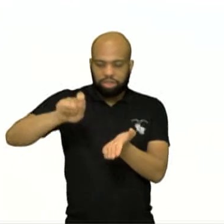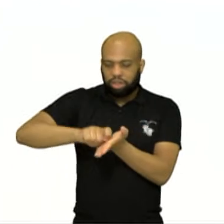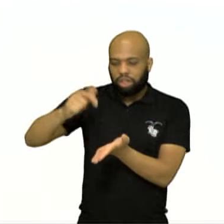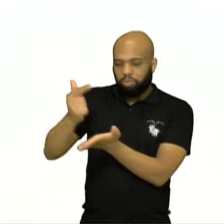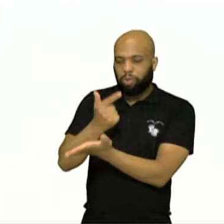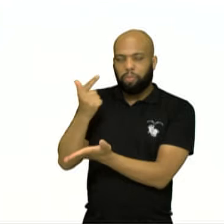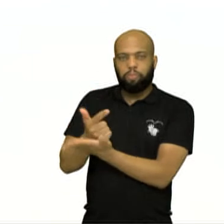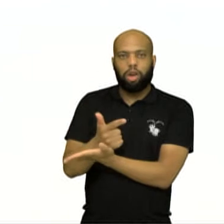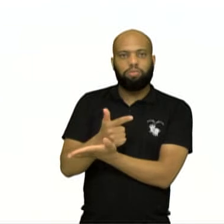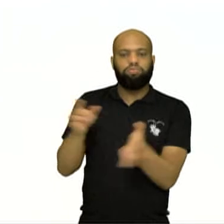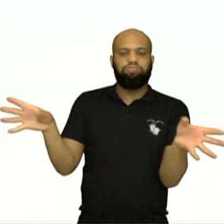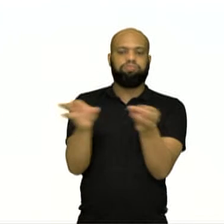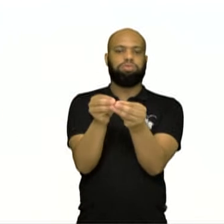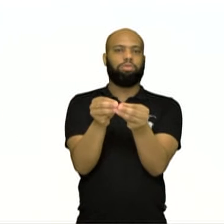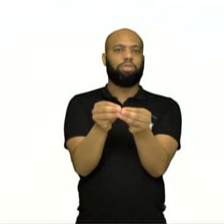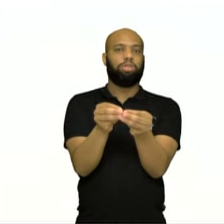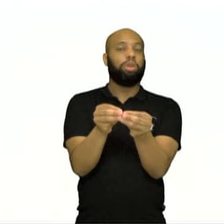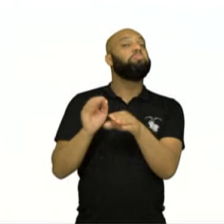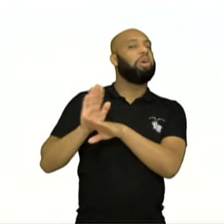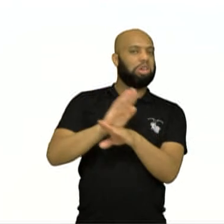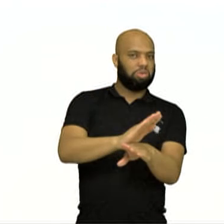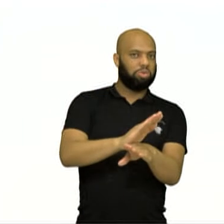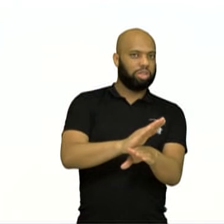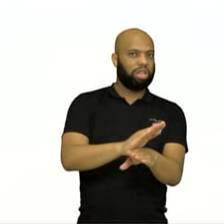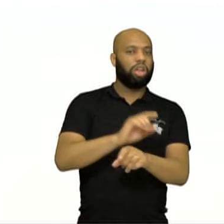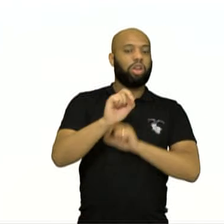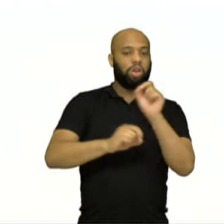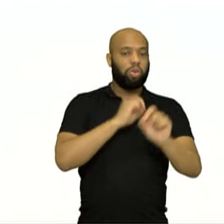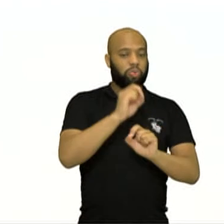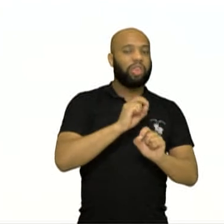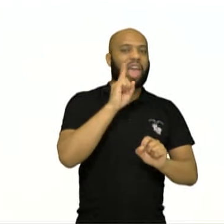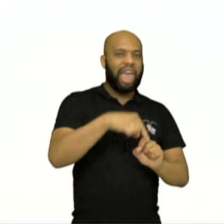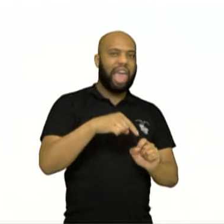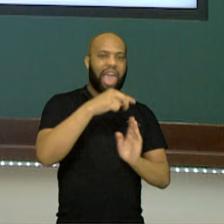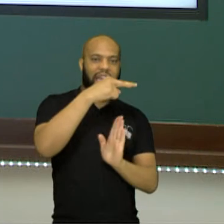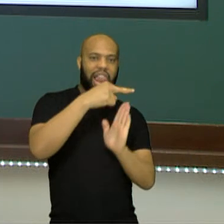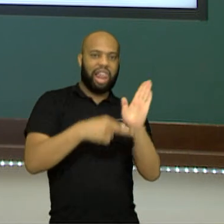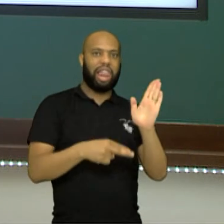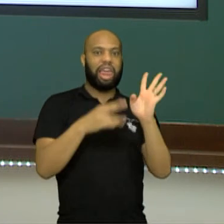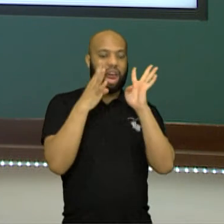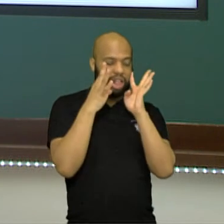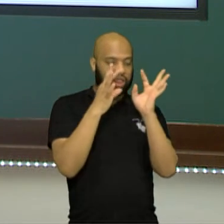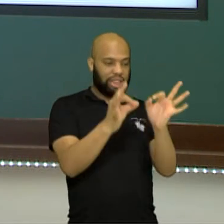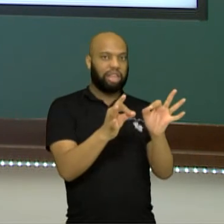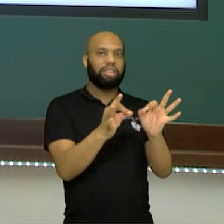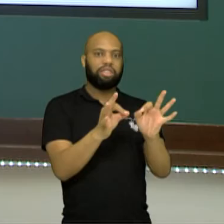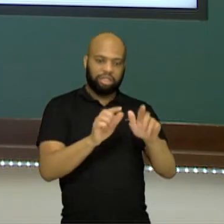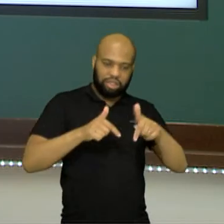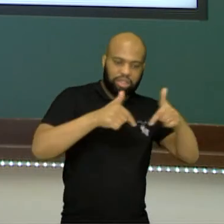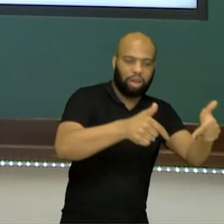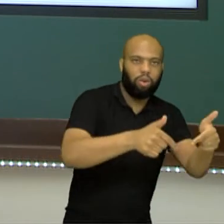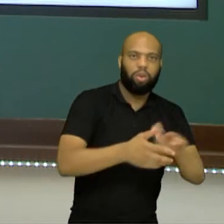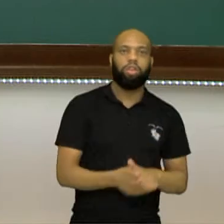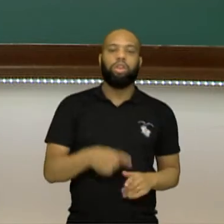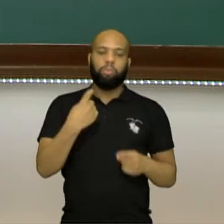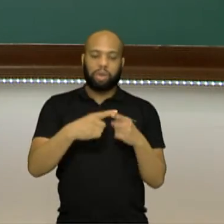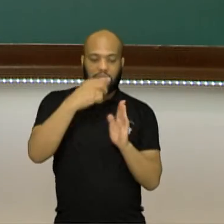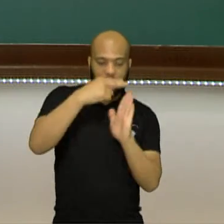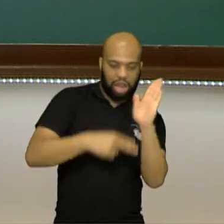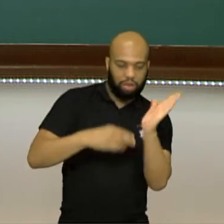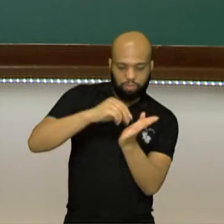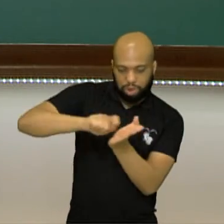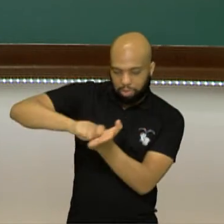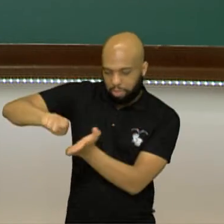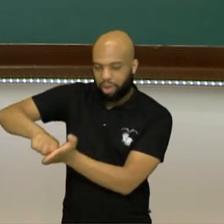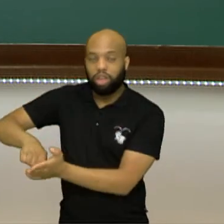papel pode te ajudar. Então, fazer essa leitura ativa, ler e já colocar o que você está entendendo. Da sua maneira, o jeito como você